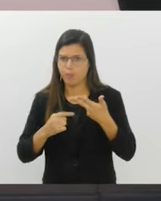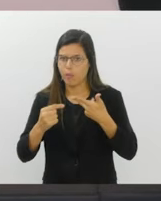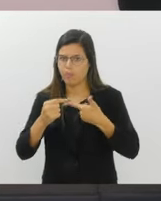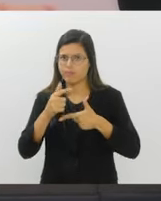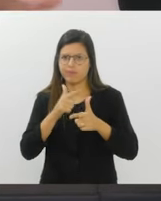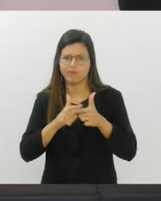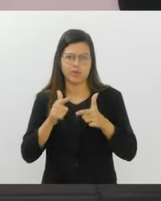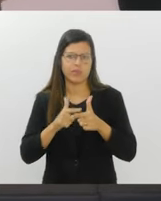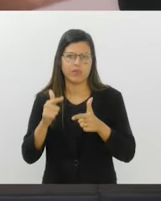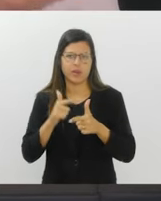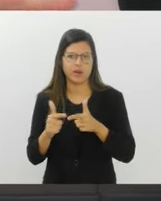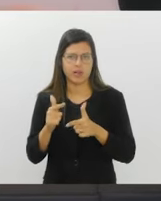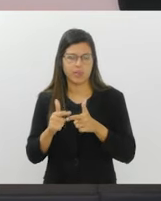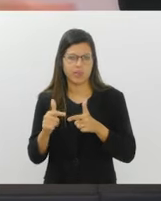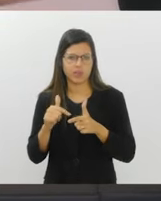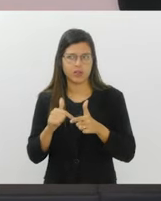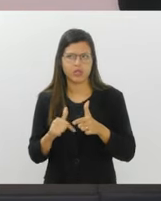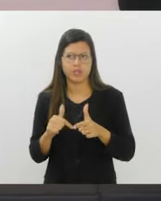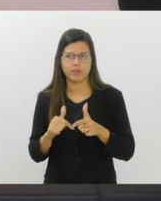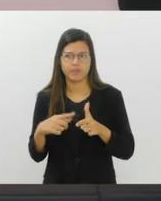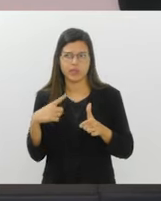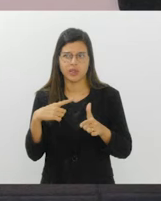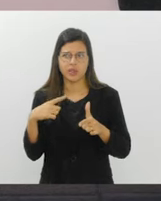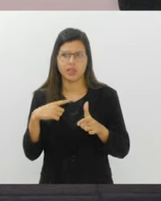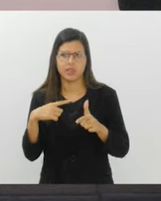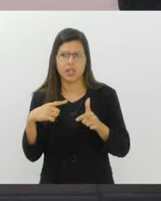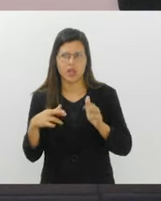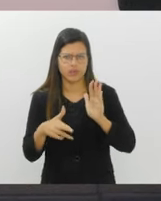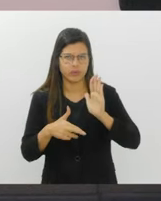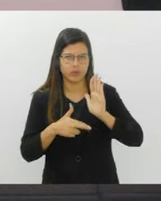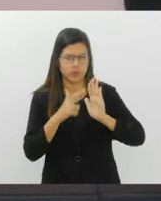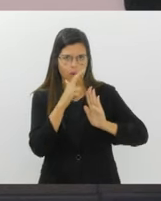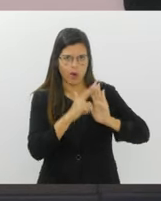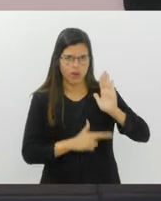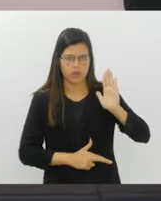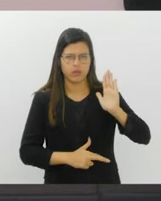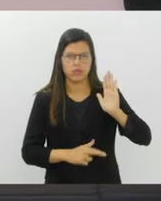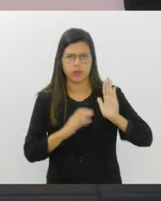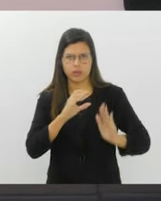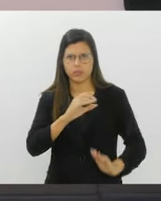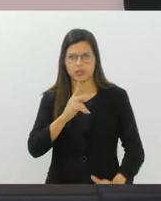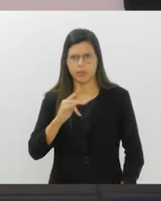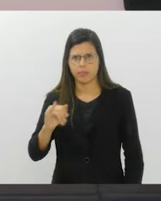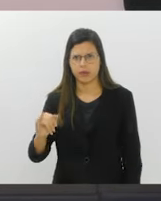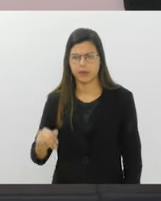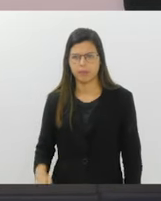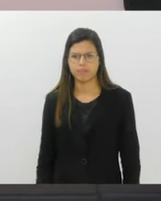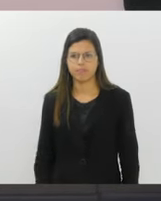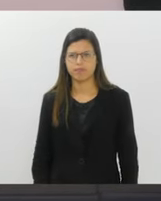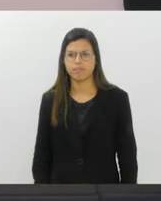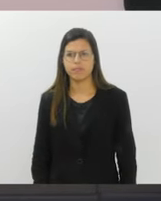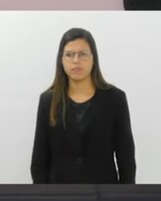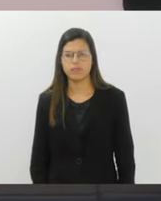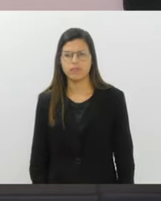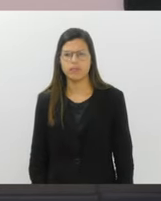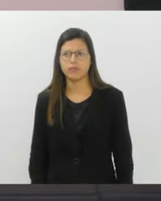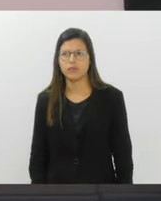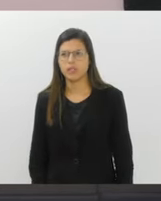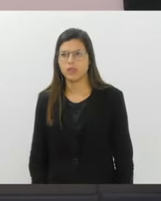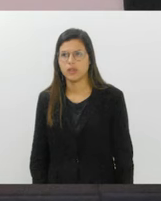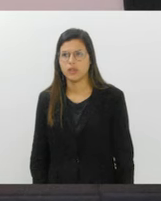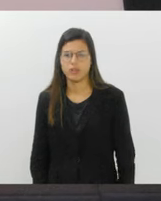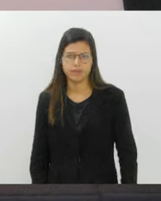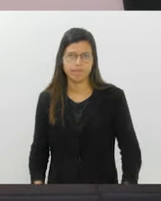está listado no relatório da, da CPI. E, evidentemente, que de lá para